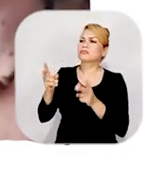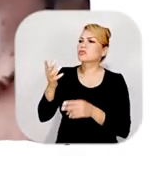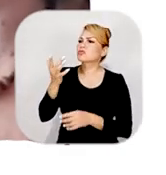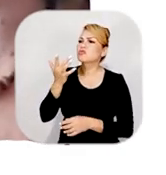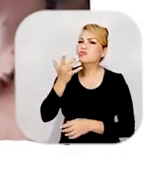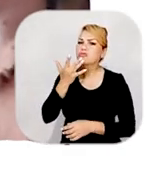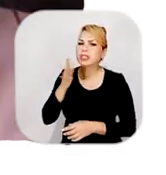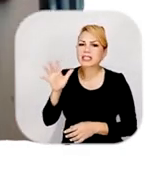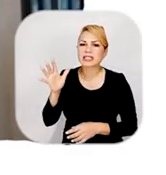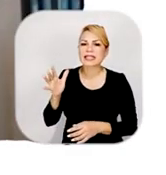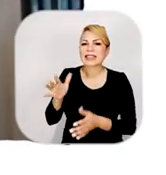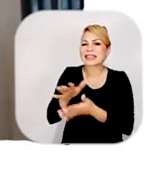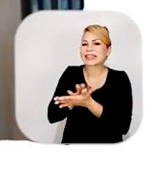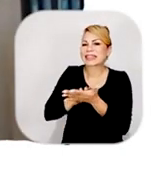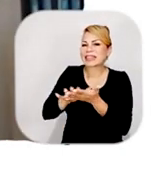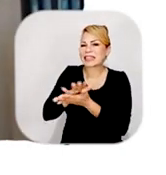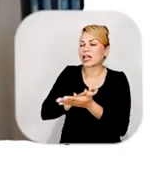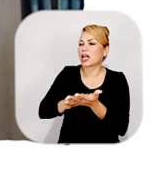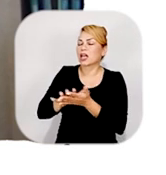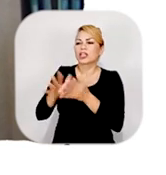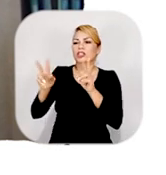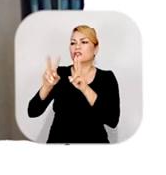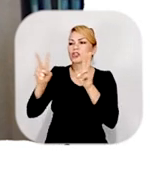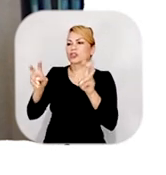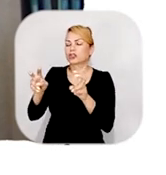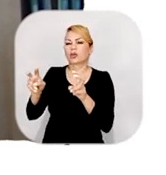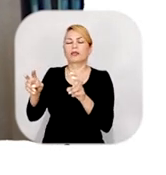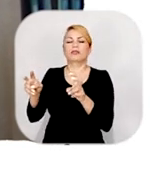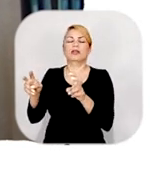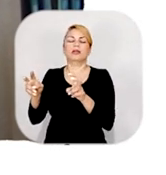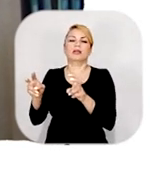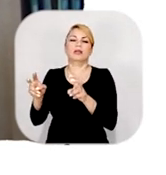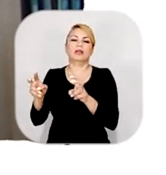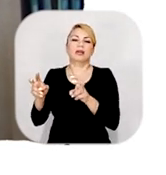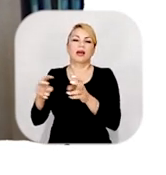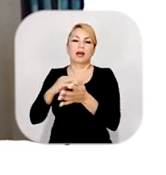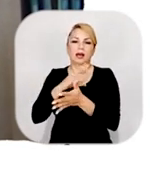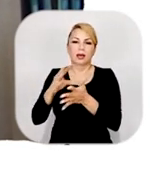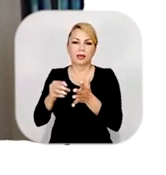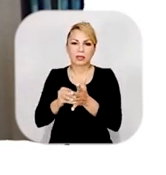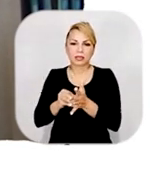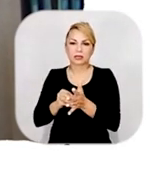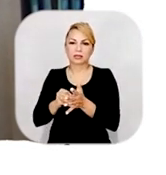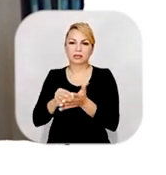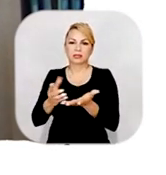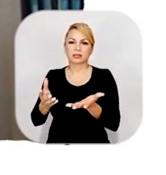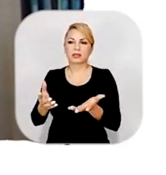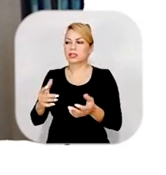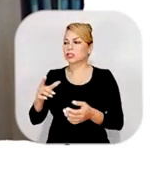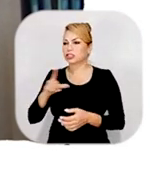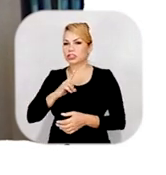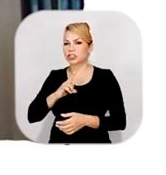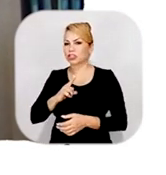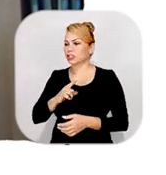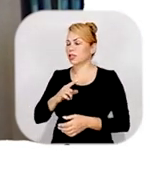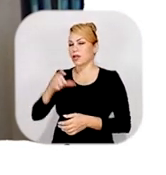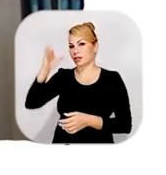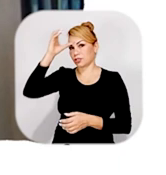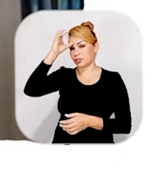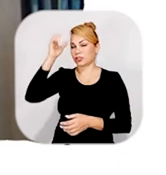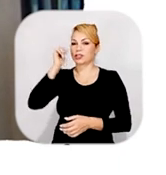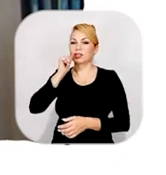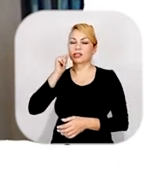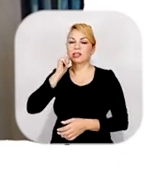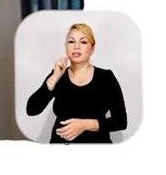era de Humboldt, quer dizer, que daquele mundo fantástico. E ele tinha a tia Mila dele, como eles chamavam, a